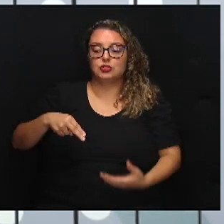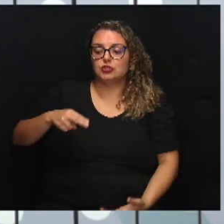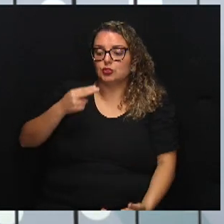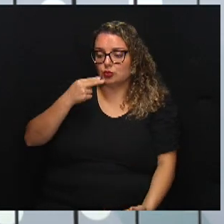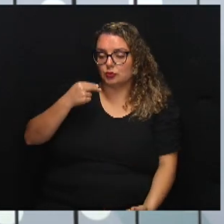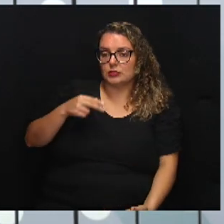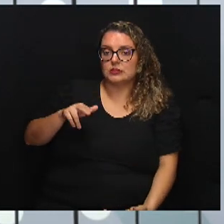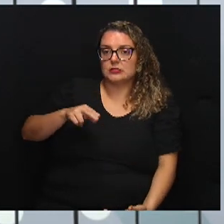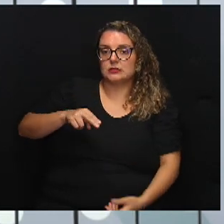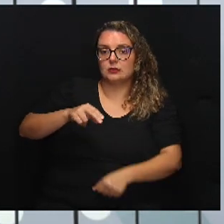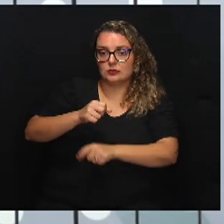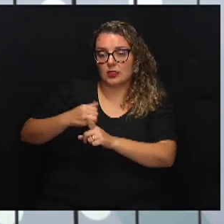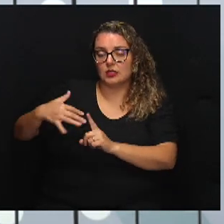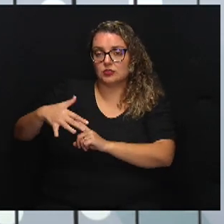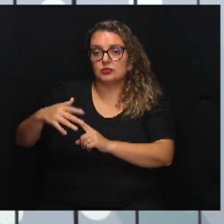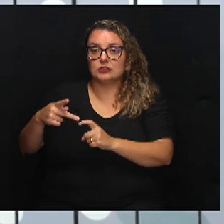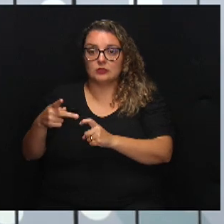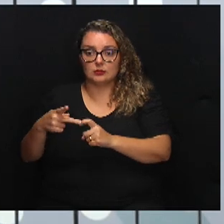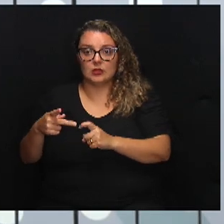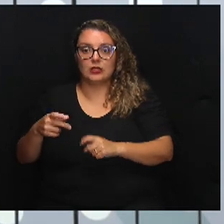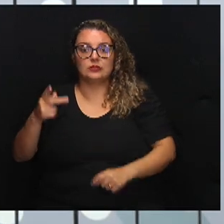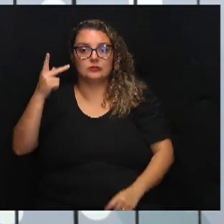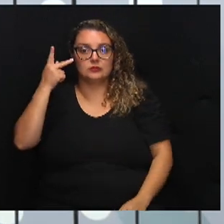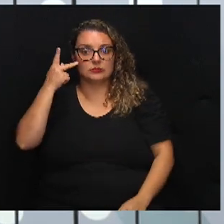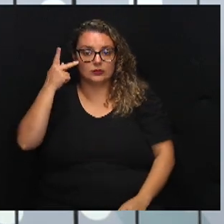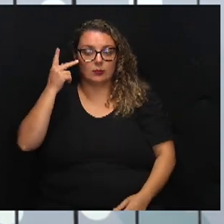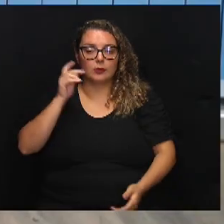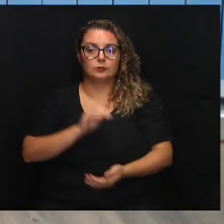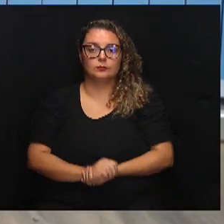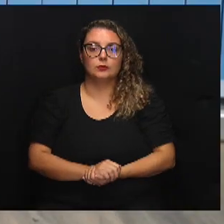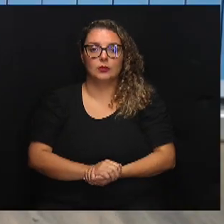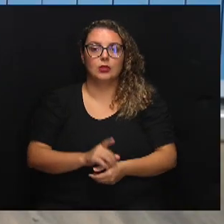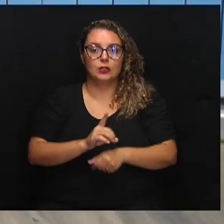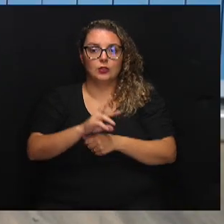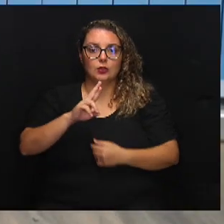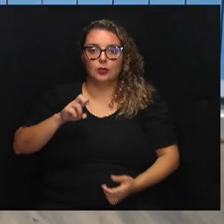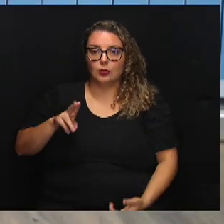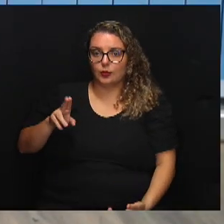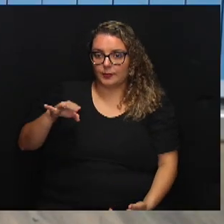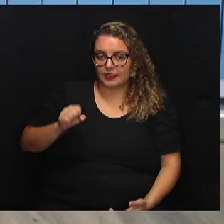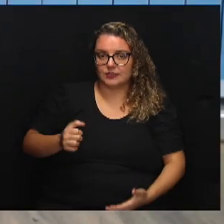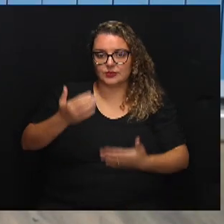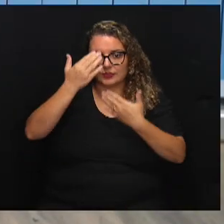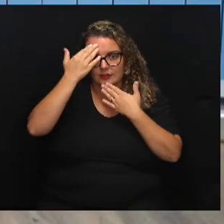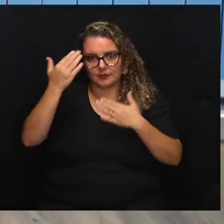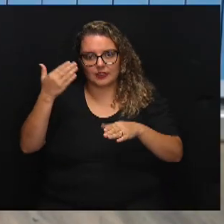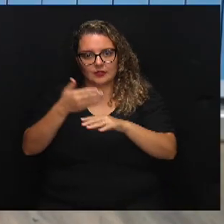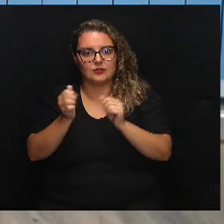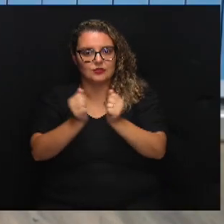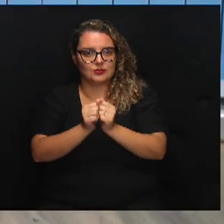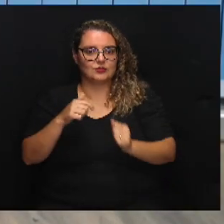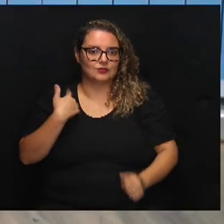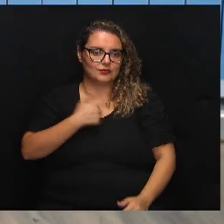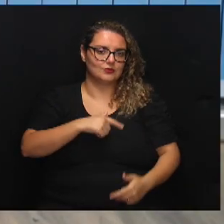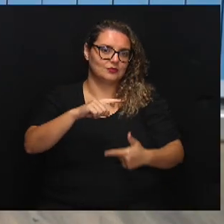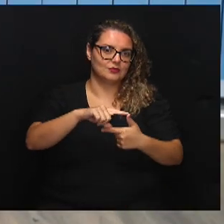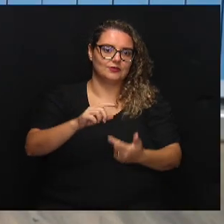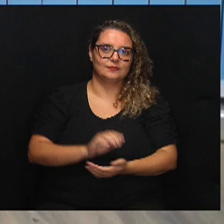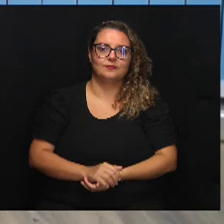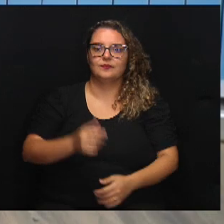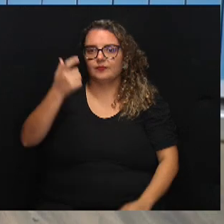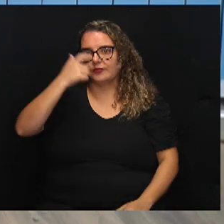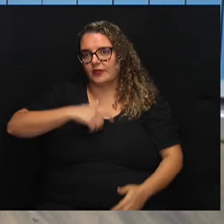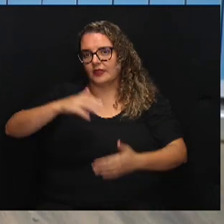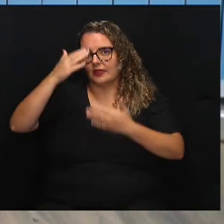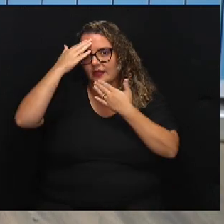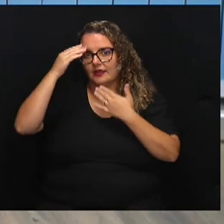da Sociedade de Pediatria de São Paulo. Dr. Rubens, muito obrigada pela sua participação aqui no nosso quadro. Eu que agradeço,